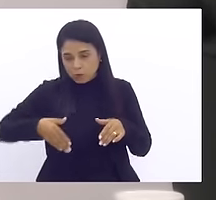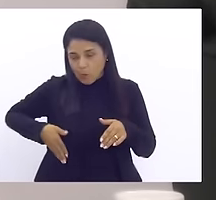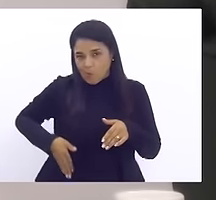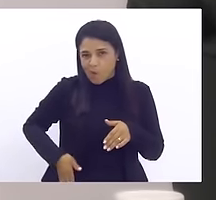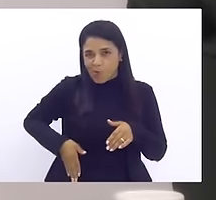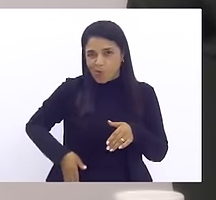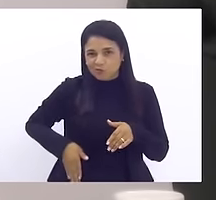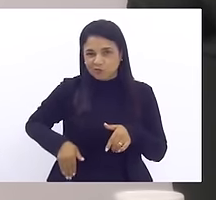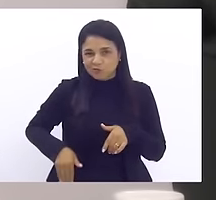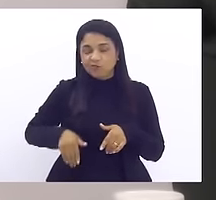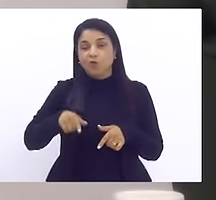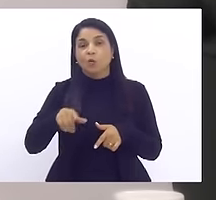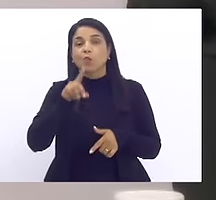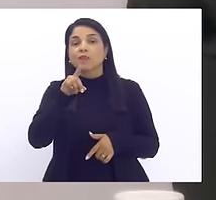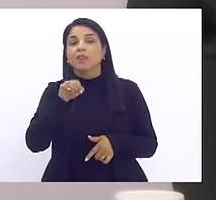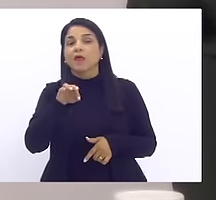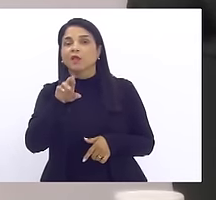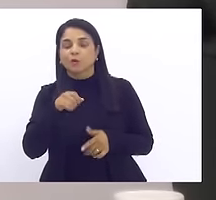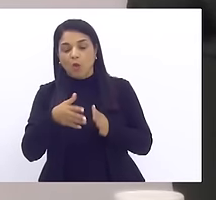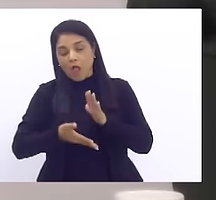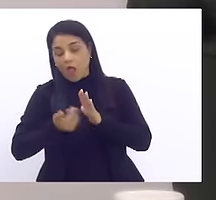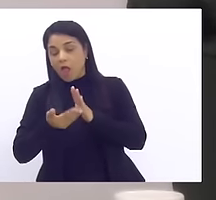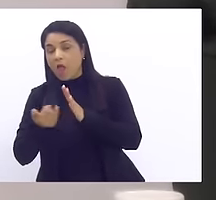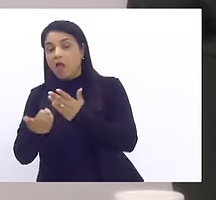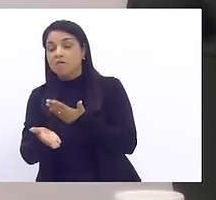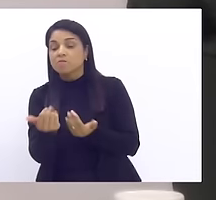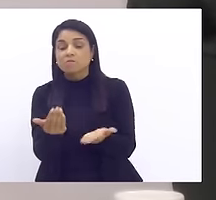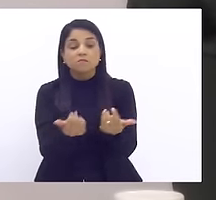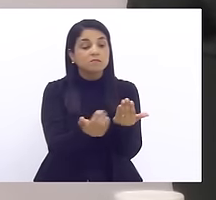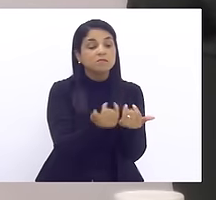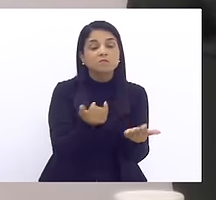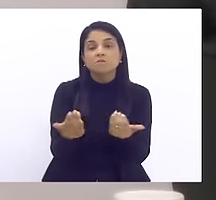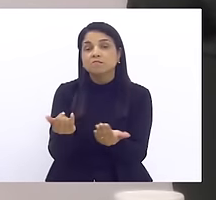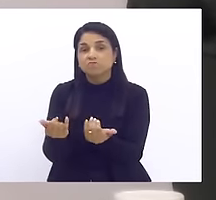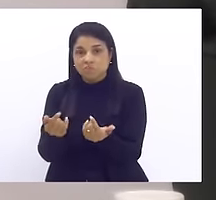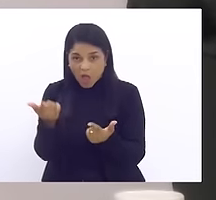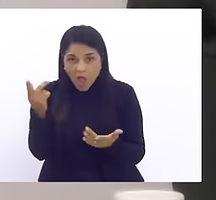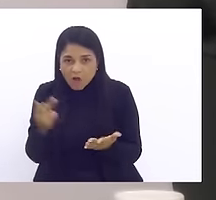o dentro determinou o recolhimento esse recolhimento aconteceu